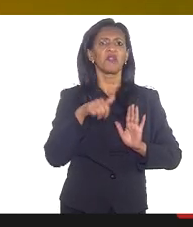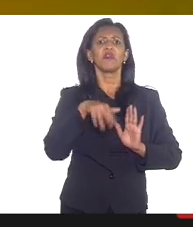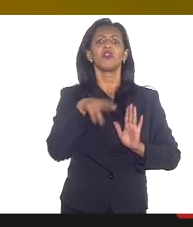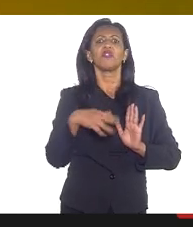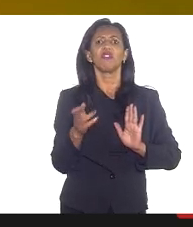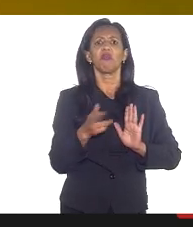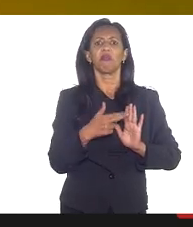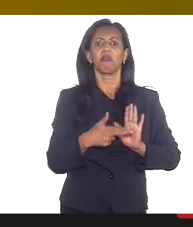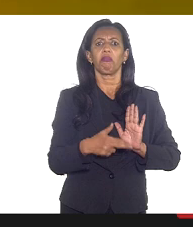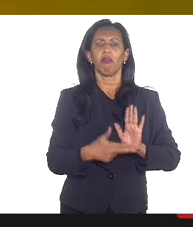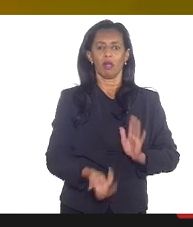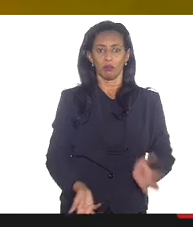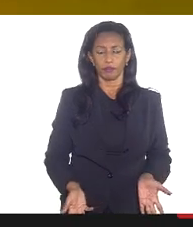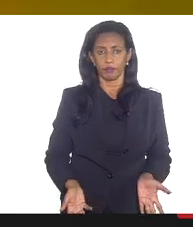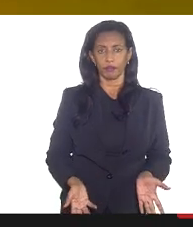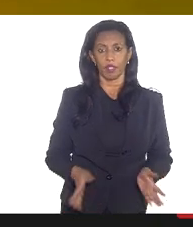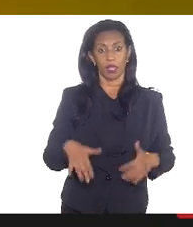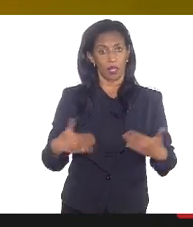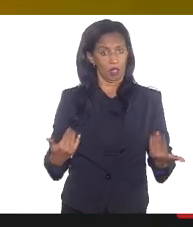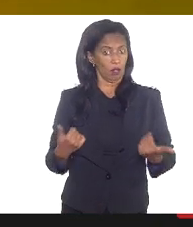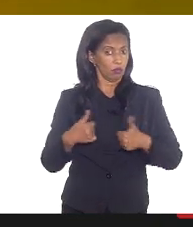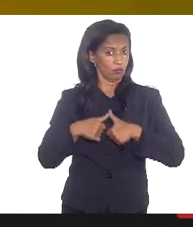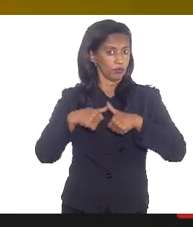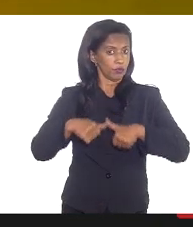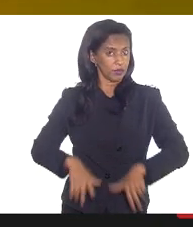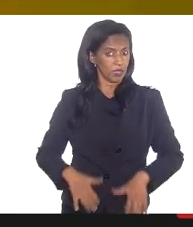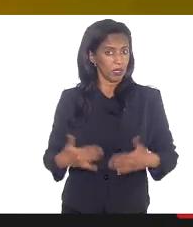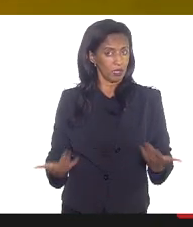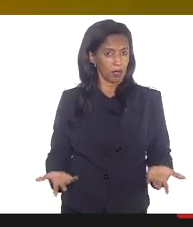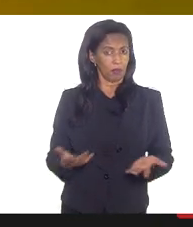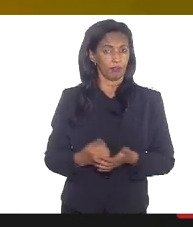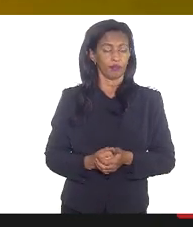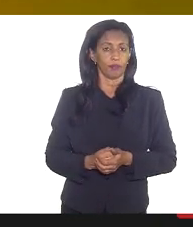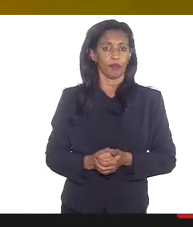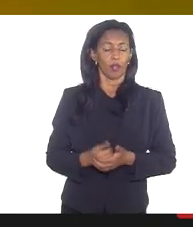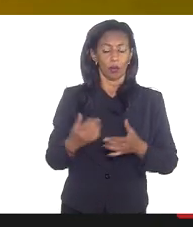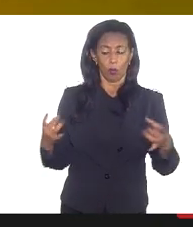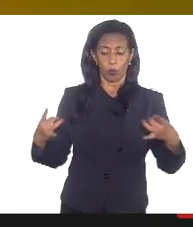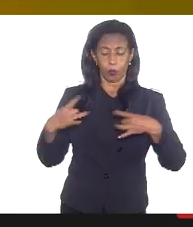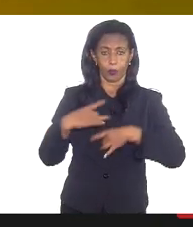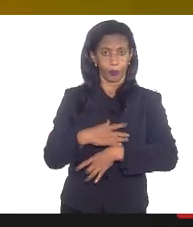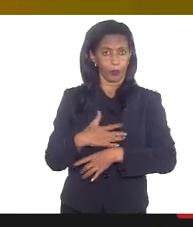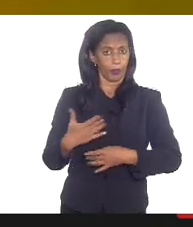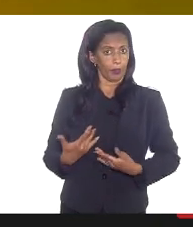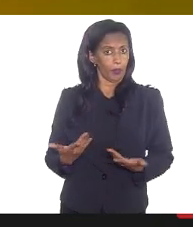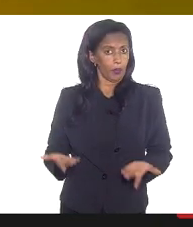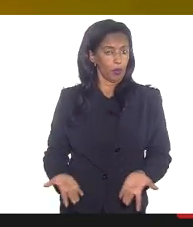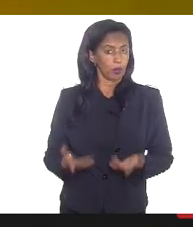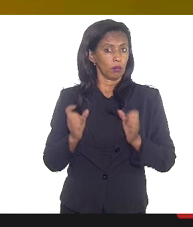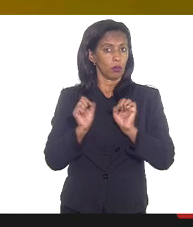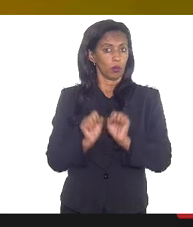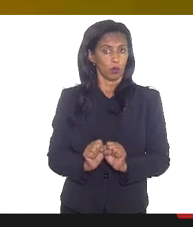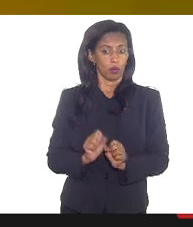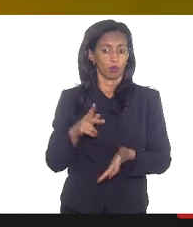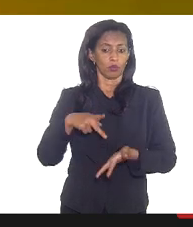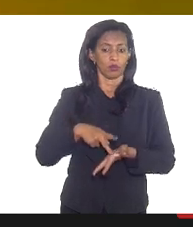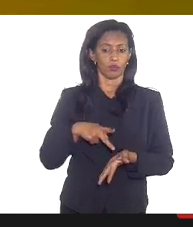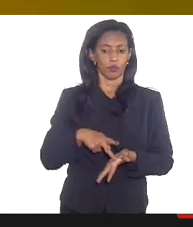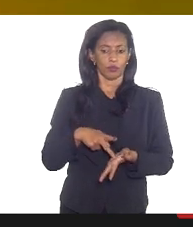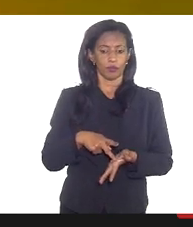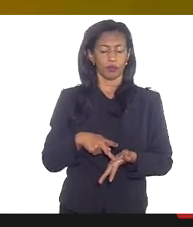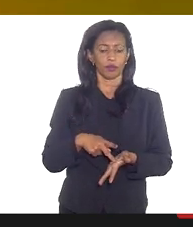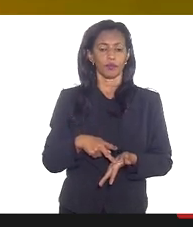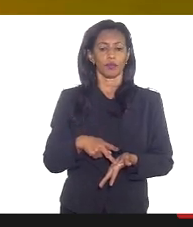estão preenchendo. Então, estamos aqui, enquanto entidades, nos colocando aberto para que possamos, de fato e